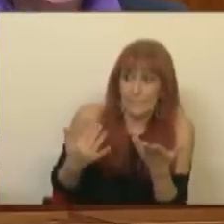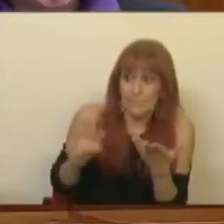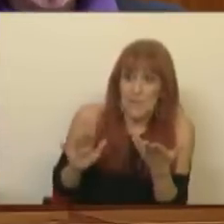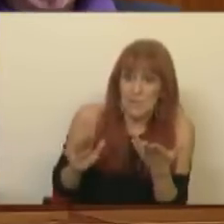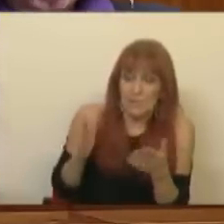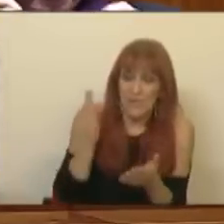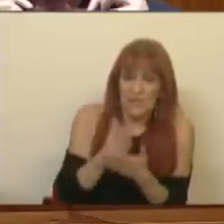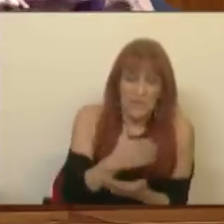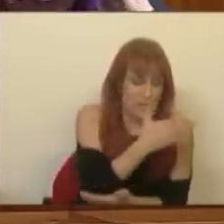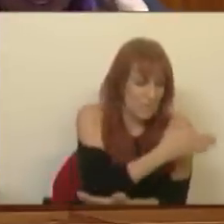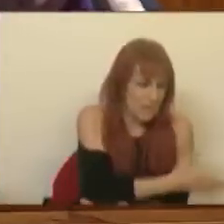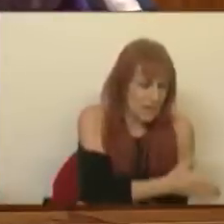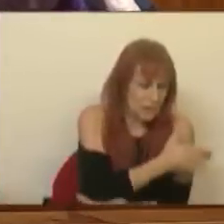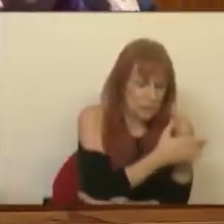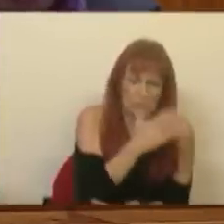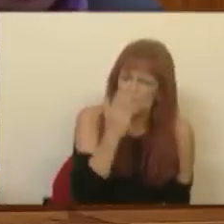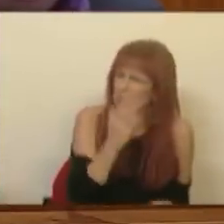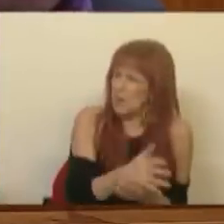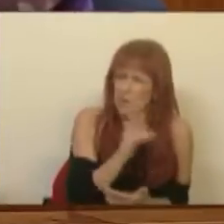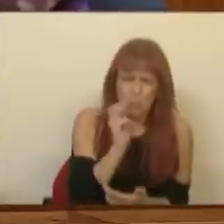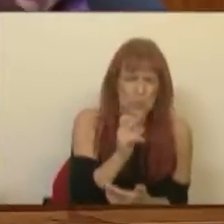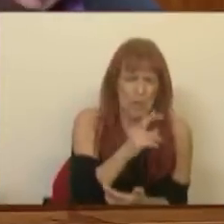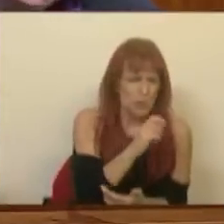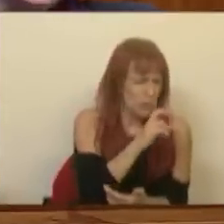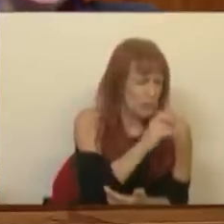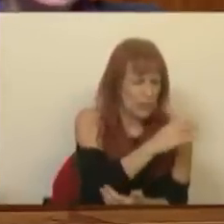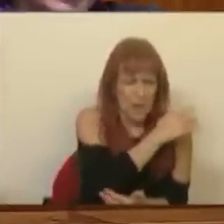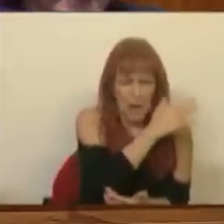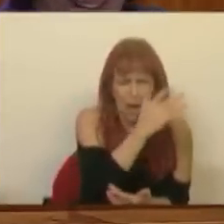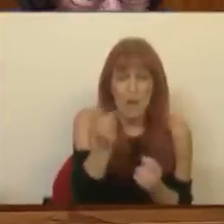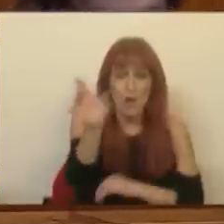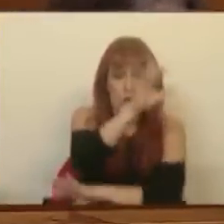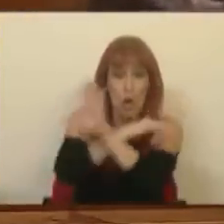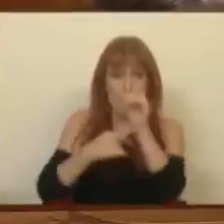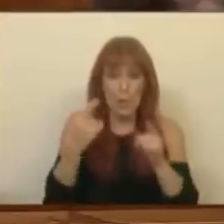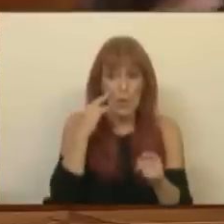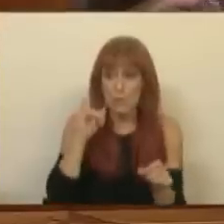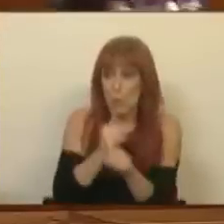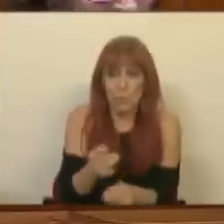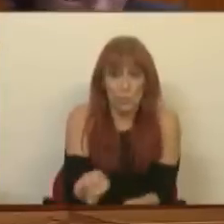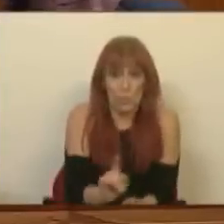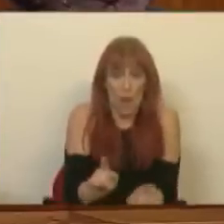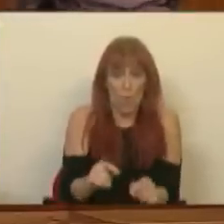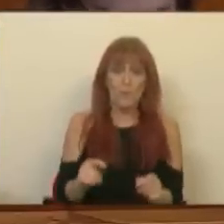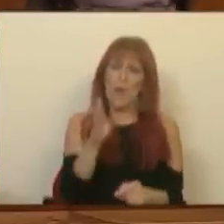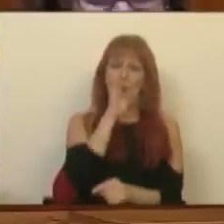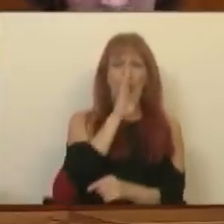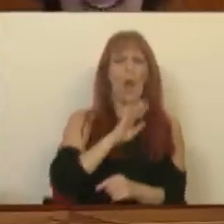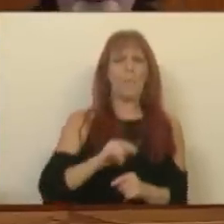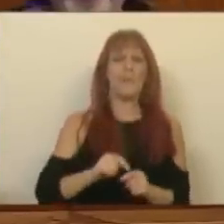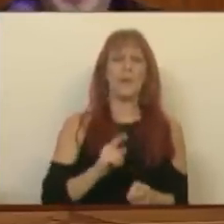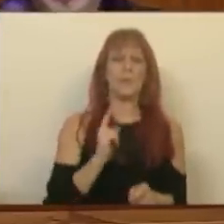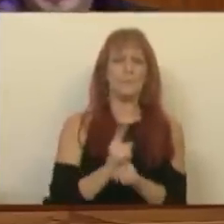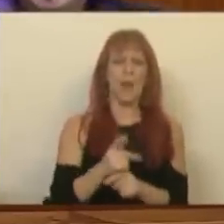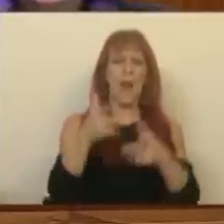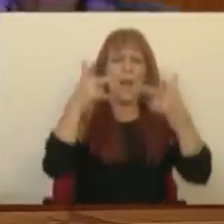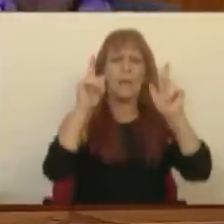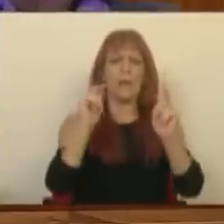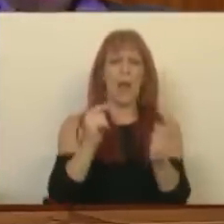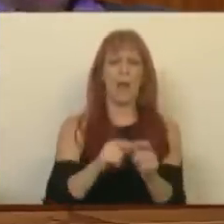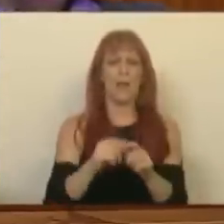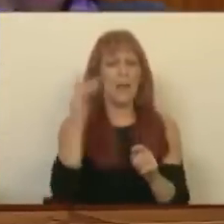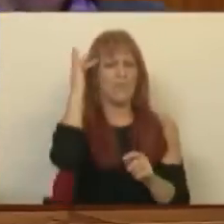desde 190 desde a década de 30 na Europa não conheço outros que têm aplicado a cartilha Liberal